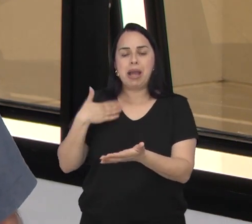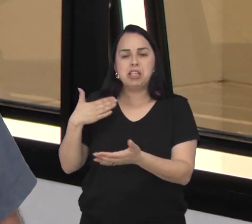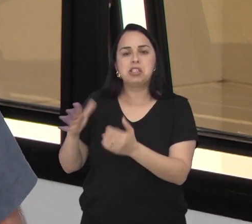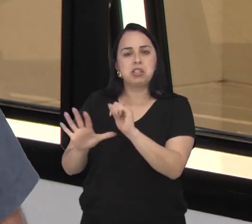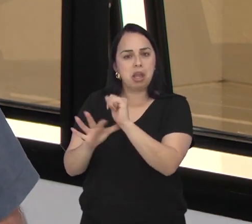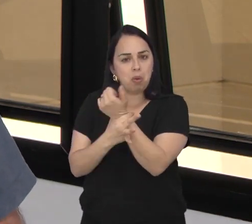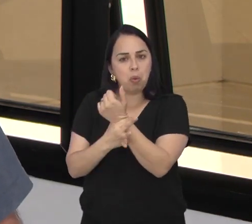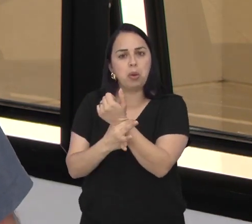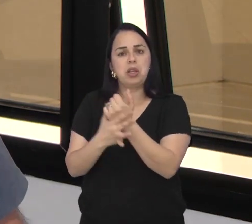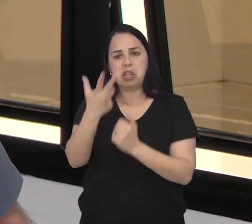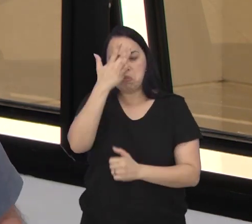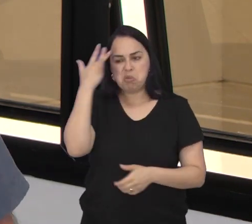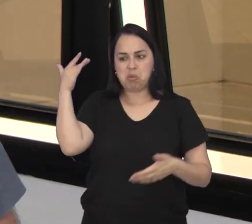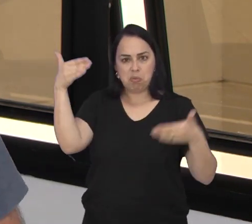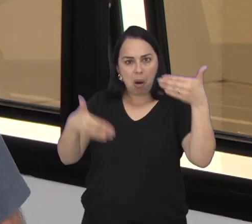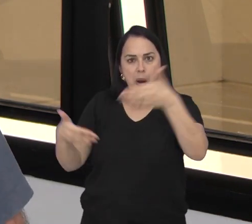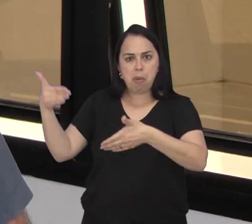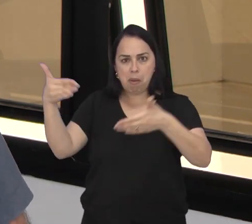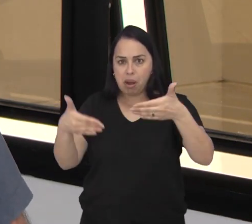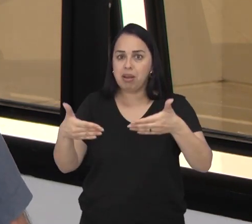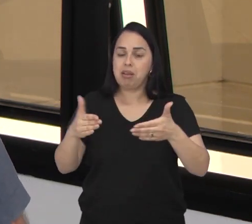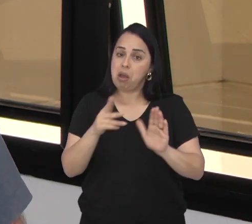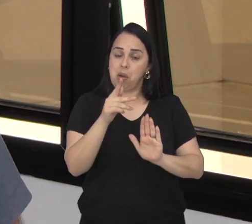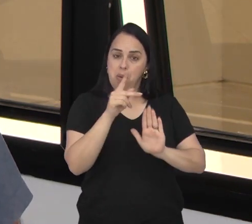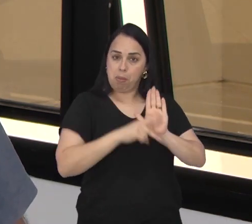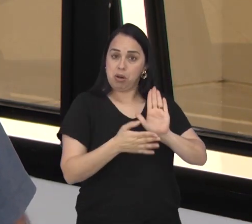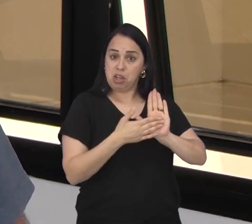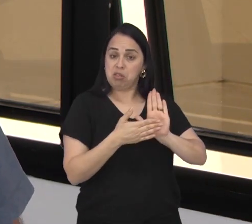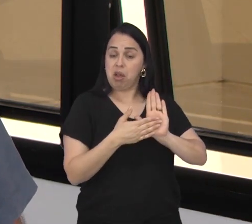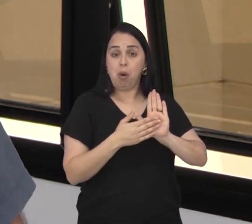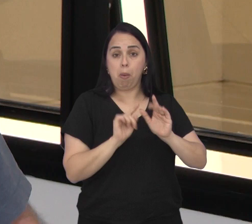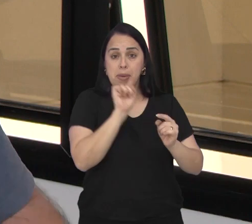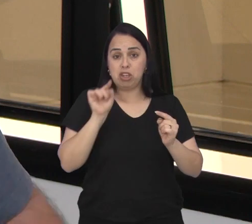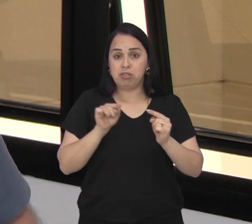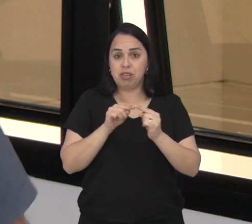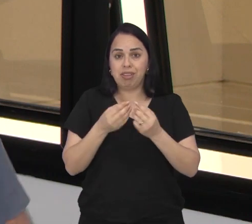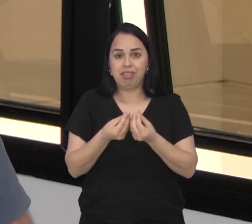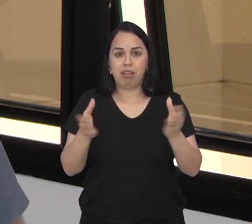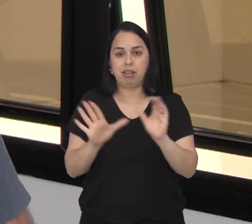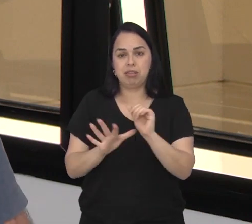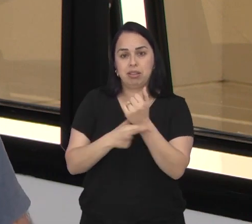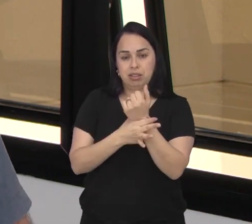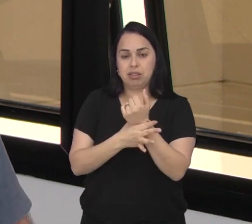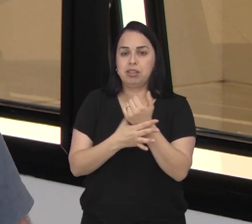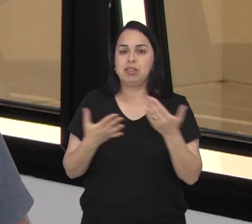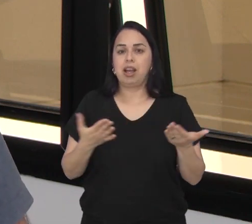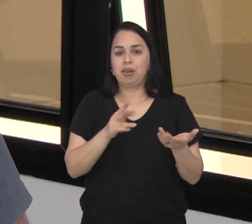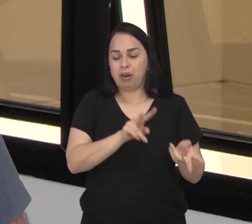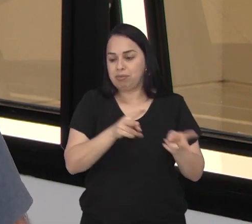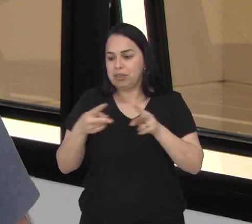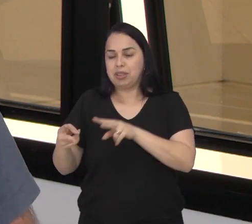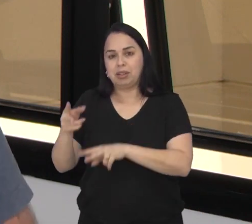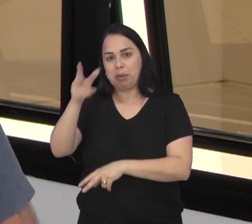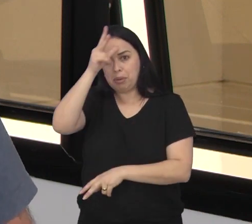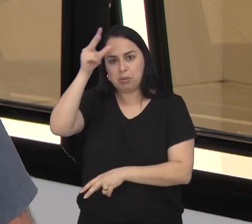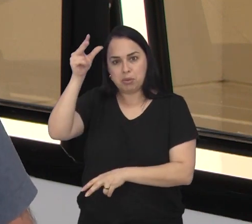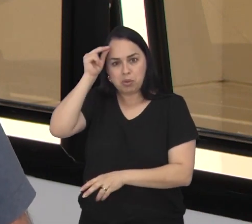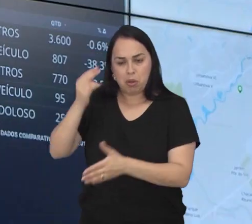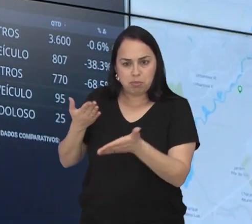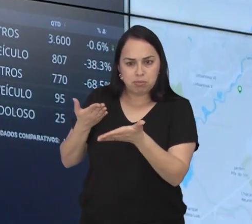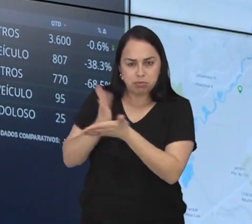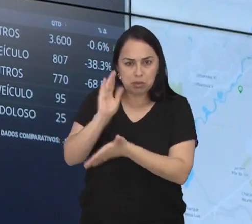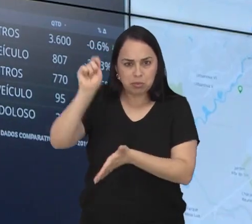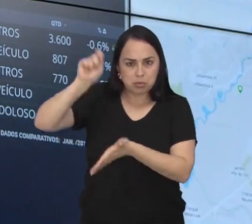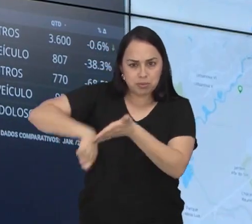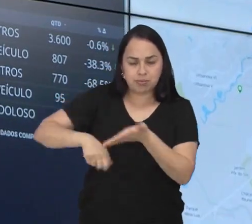atrativo, seguro e funcional para as pessoas. Esse é o intuito do projeto que aprovamos e que agora está em implementação pelo Poder Executivo.